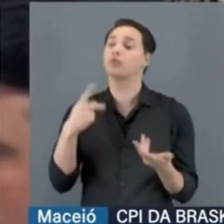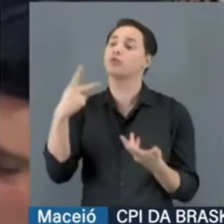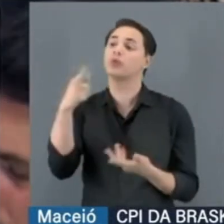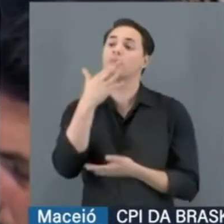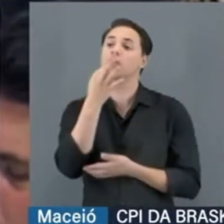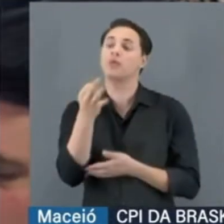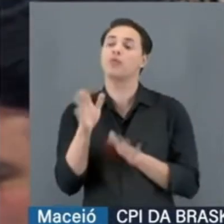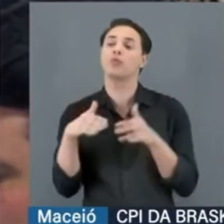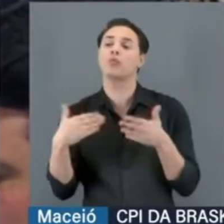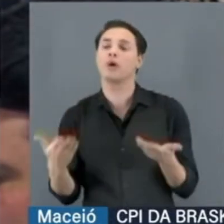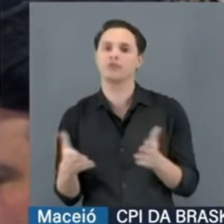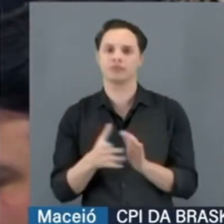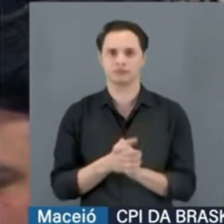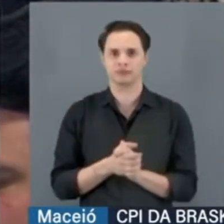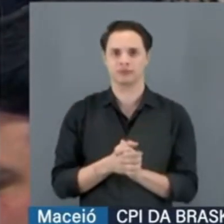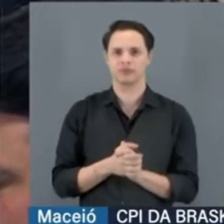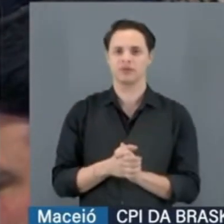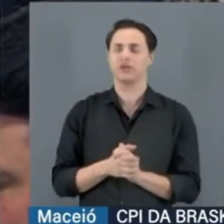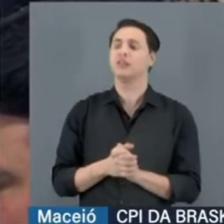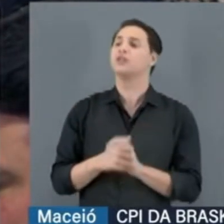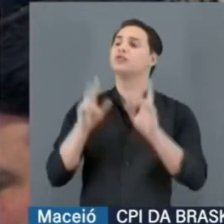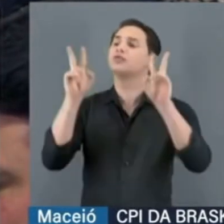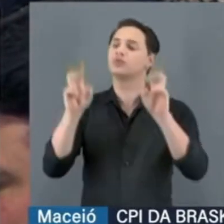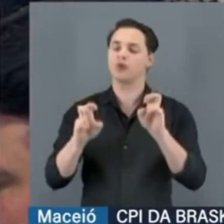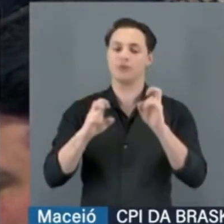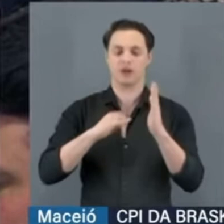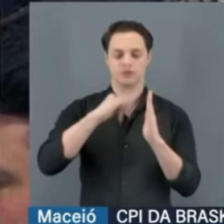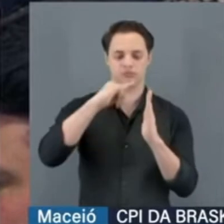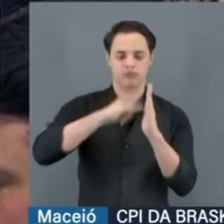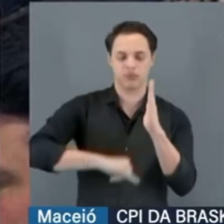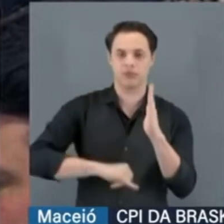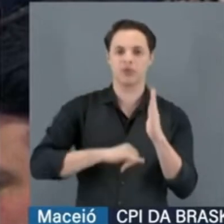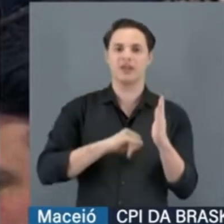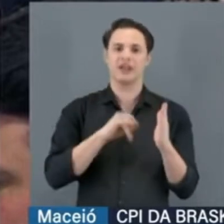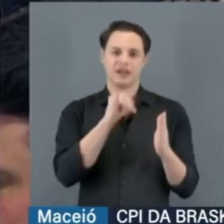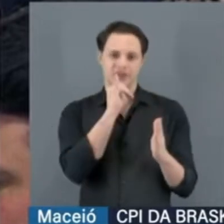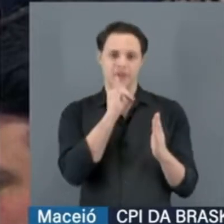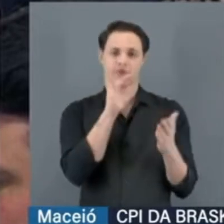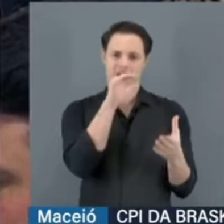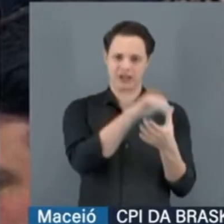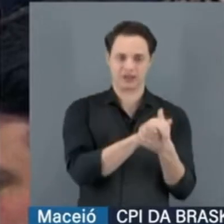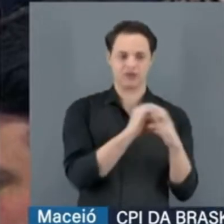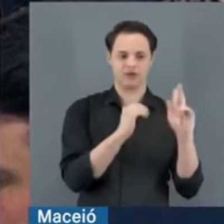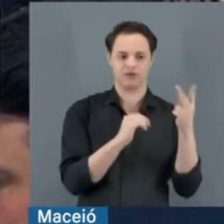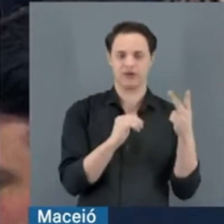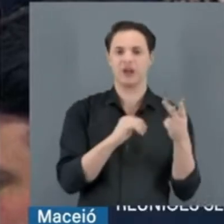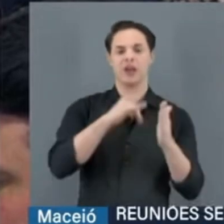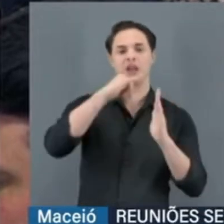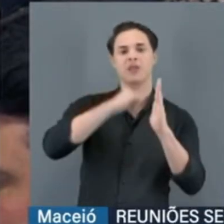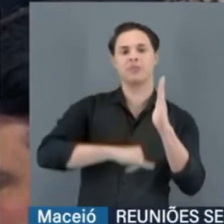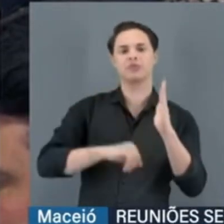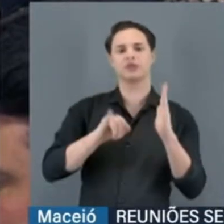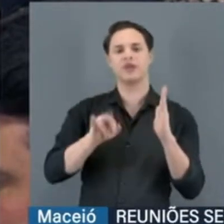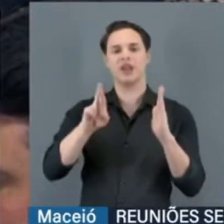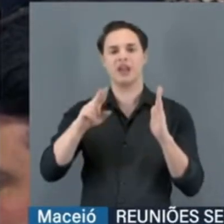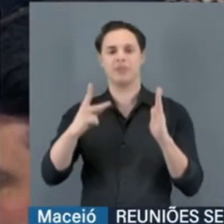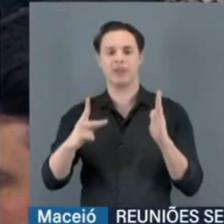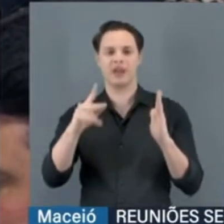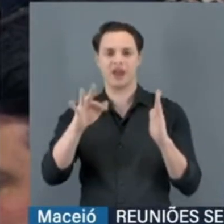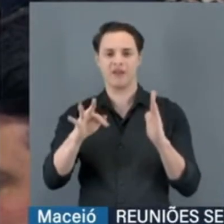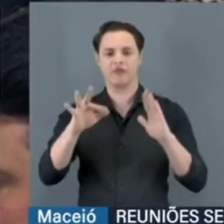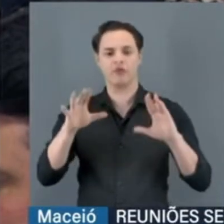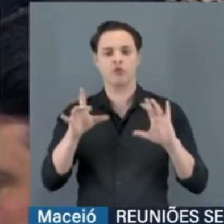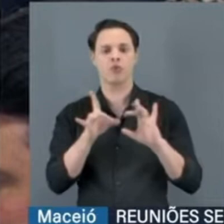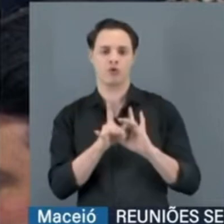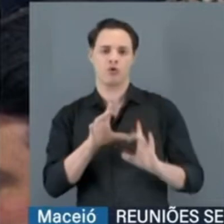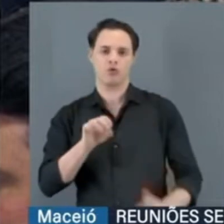sobre a possibilidade de declaração de imposto de renda em conjunto por casais homoafetivos? Recebimento de pensão por morte, no caso